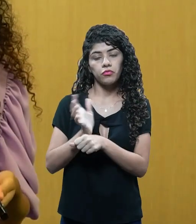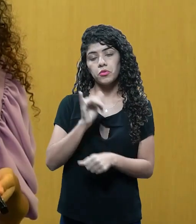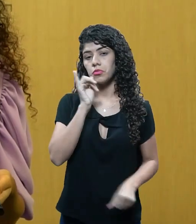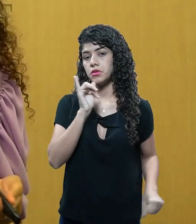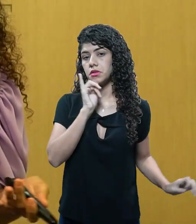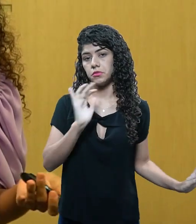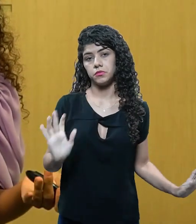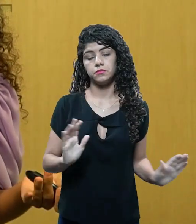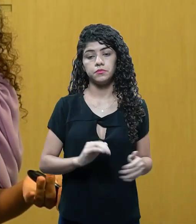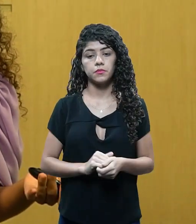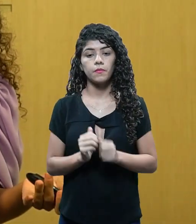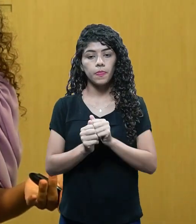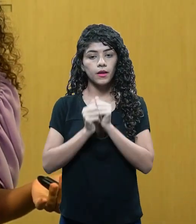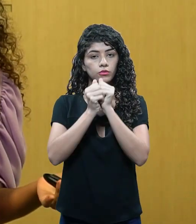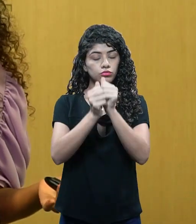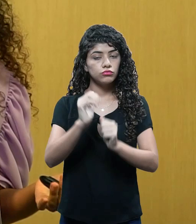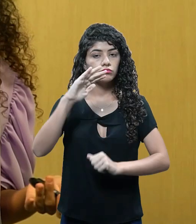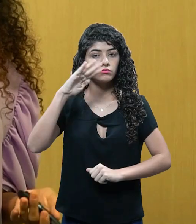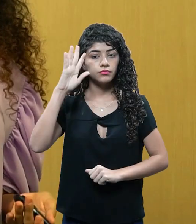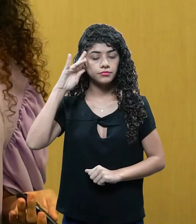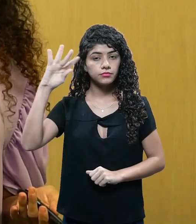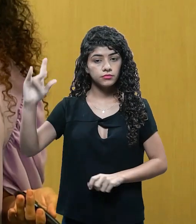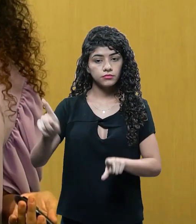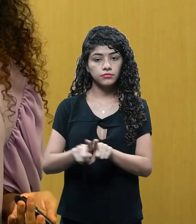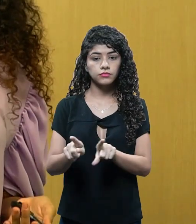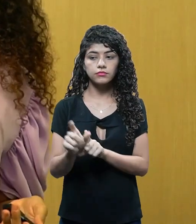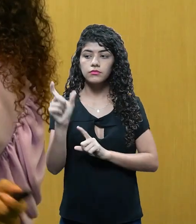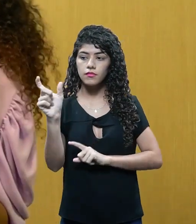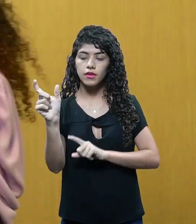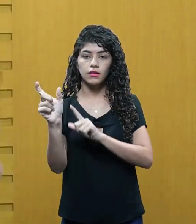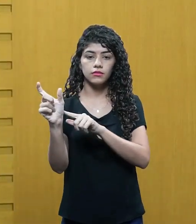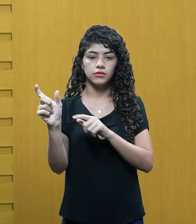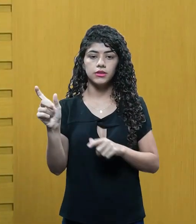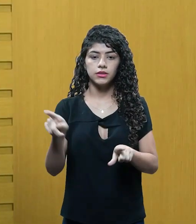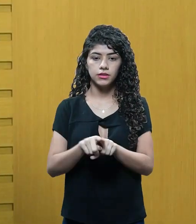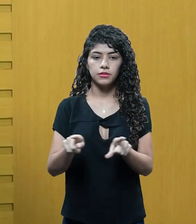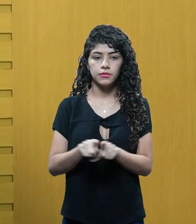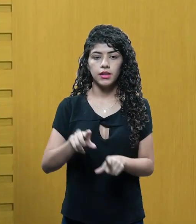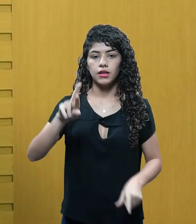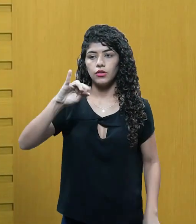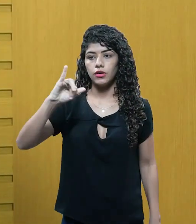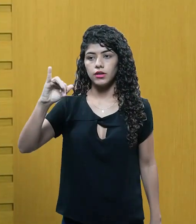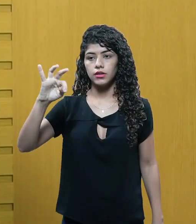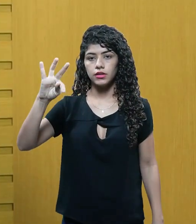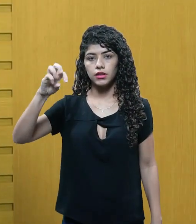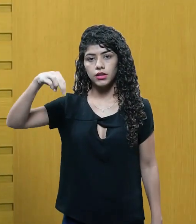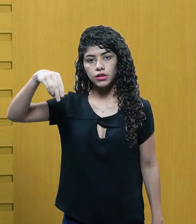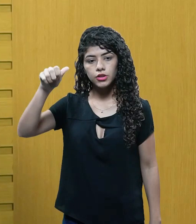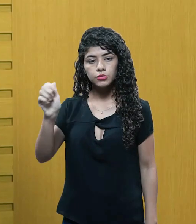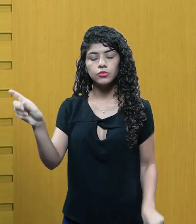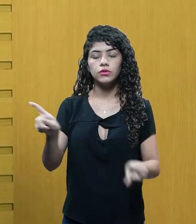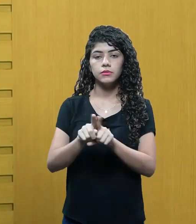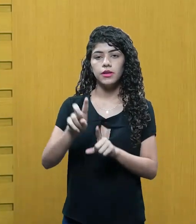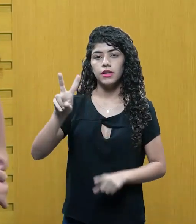para um filme. Então, junto da imaginação, vem outras palavras-chave aí. Ritmo, vibração e estilo. Ritmo